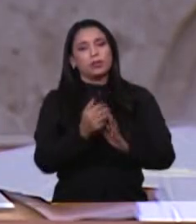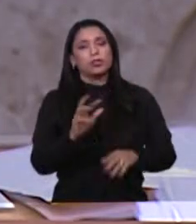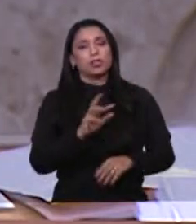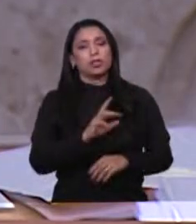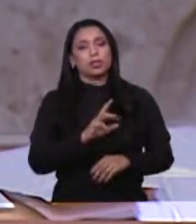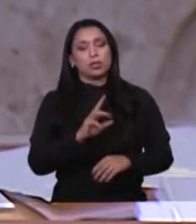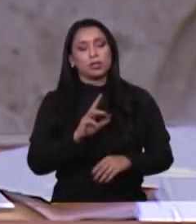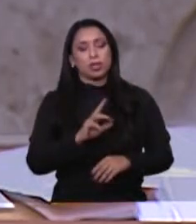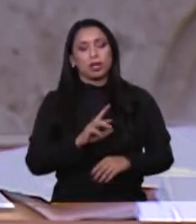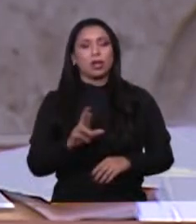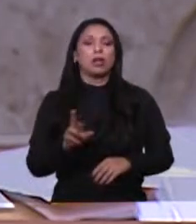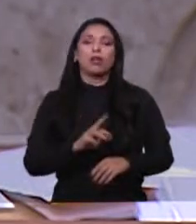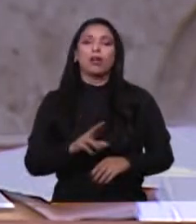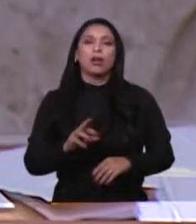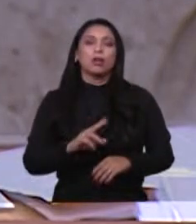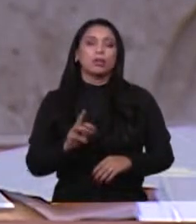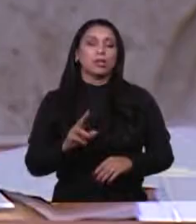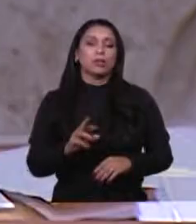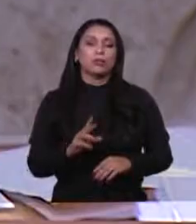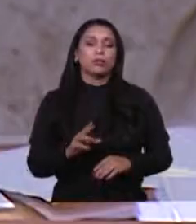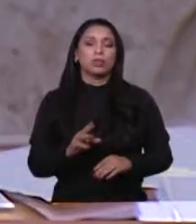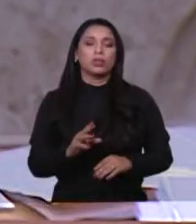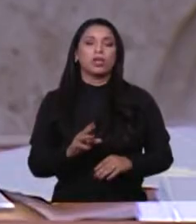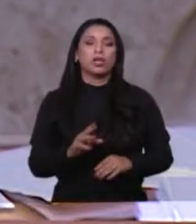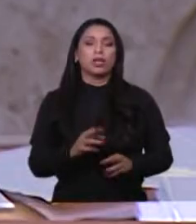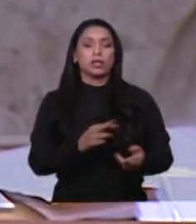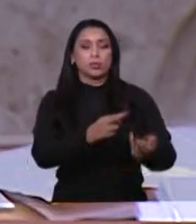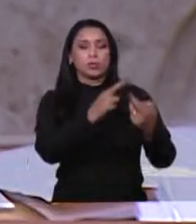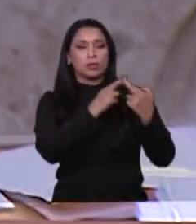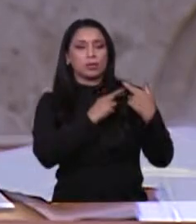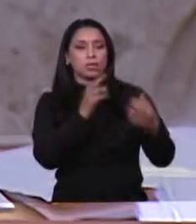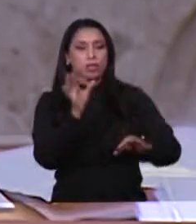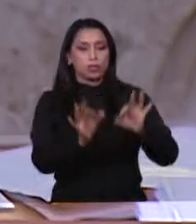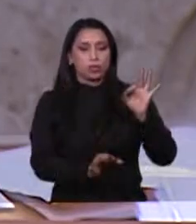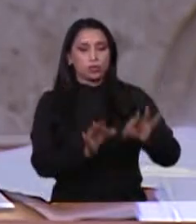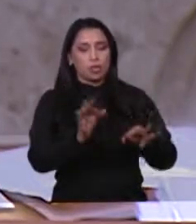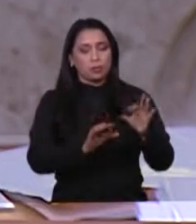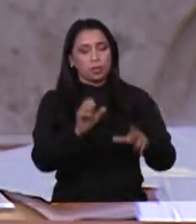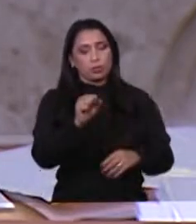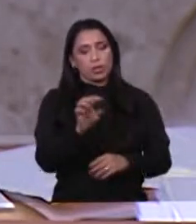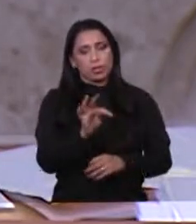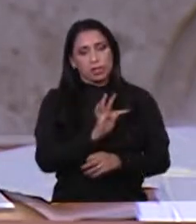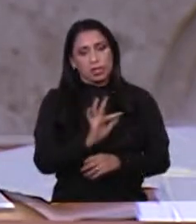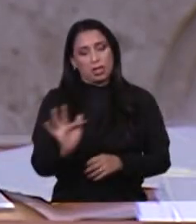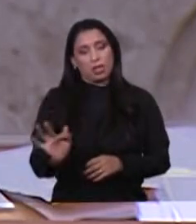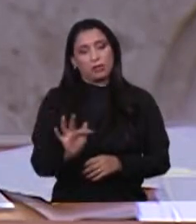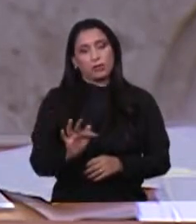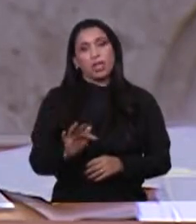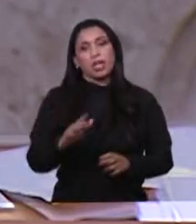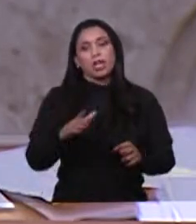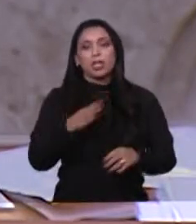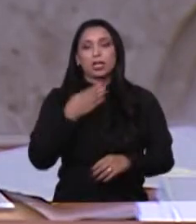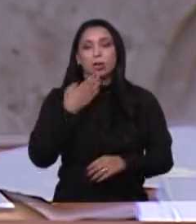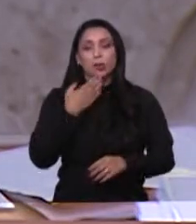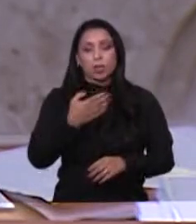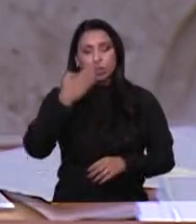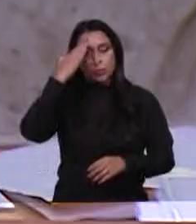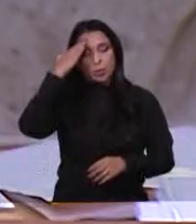incompetência do Supremo Tribunal Federal, e com relação ao mérito